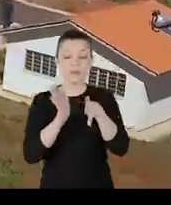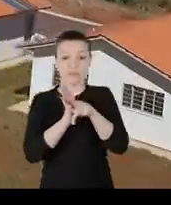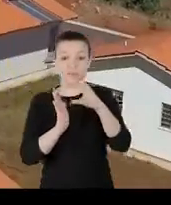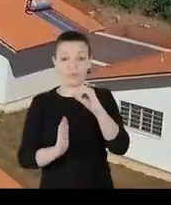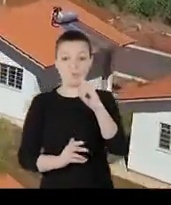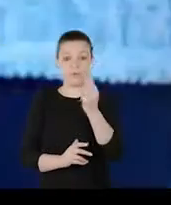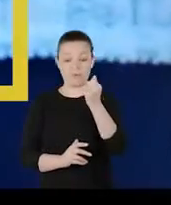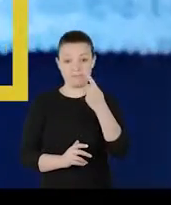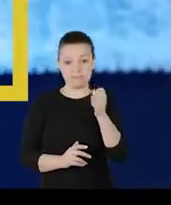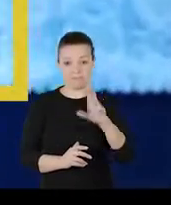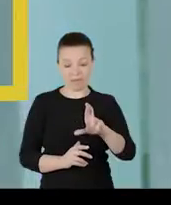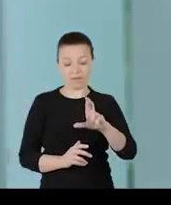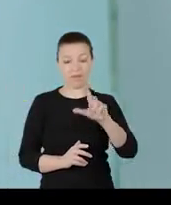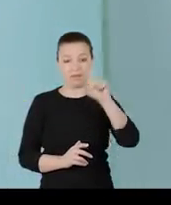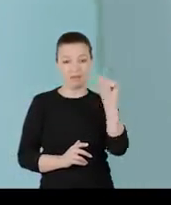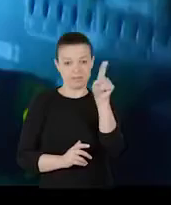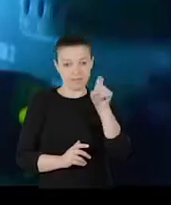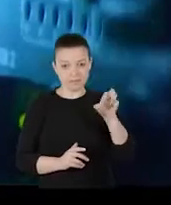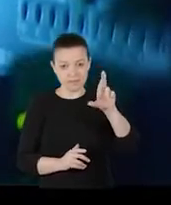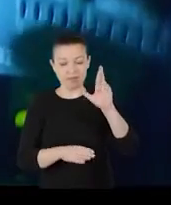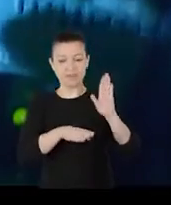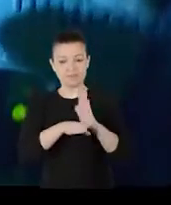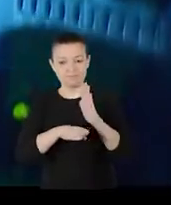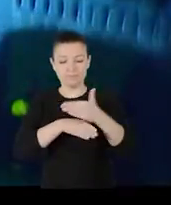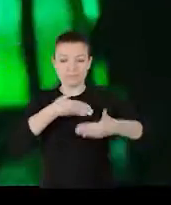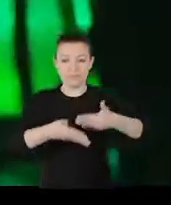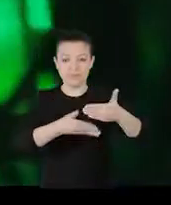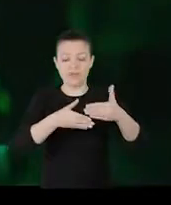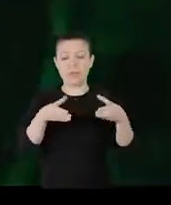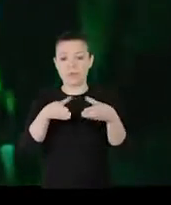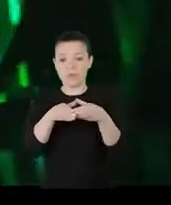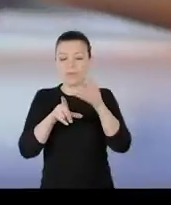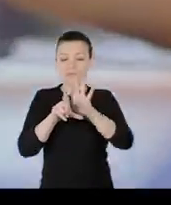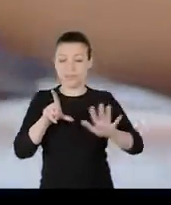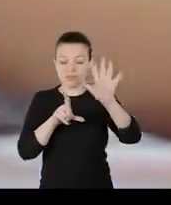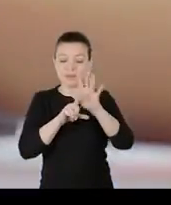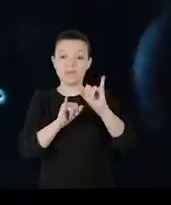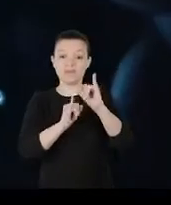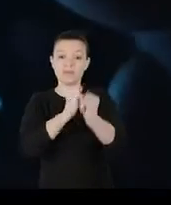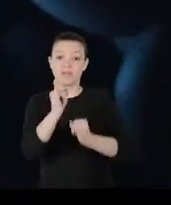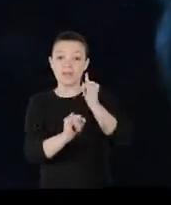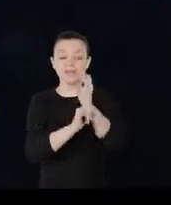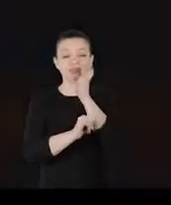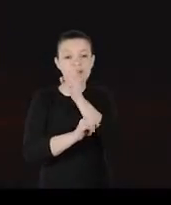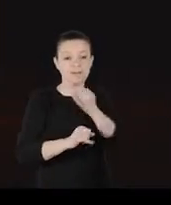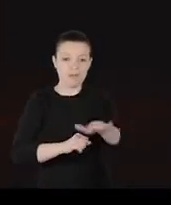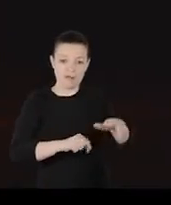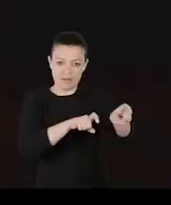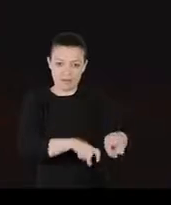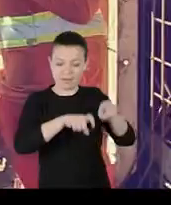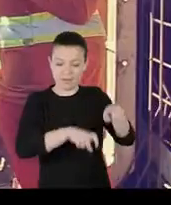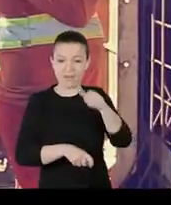com energia solar, lazer e assistência. Cooperativas digitais, com a chegada de internet ultra rápida nas